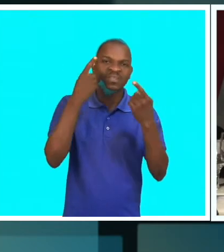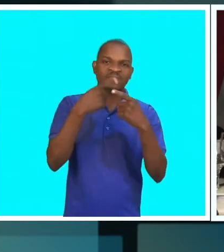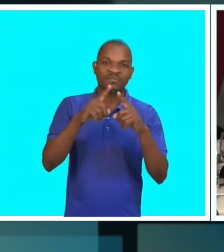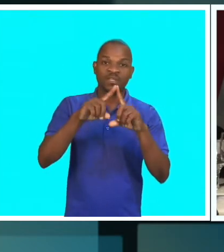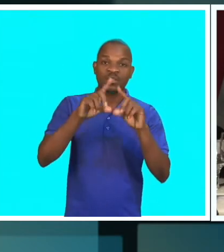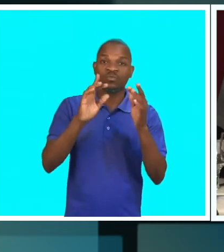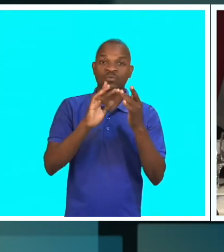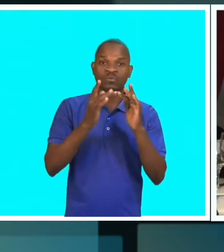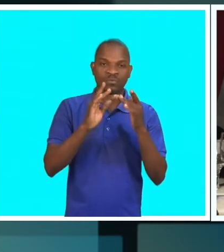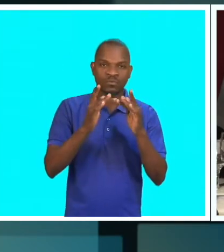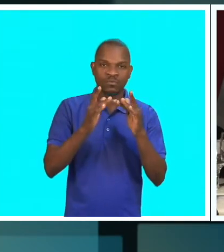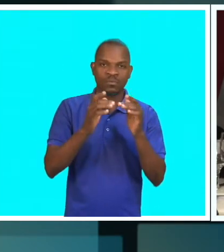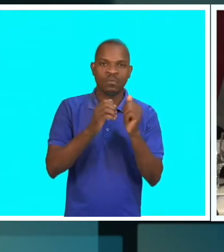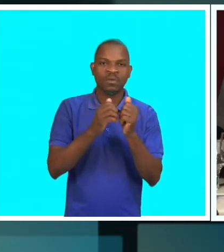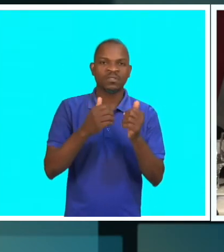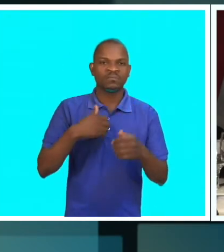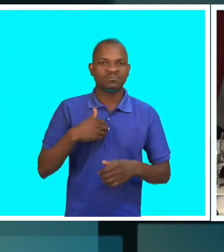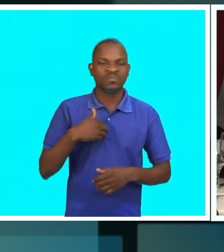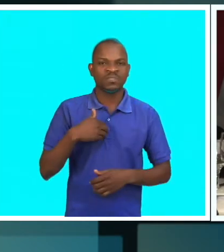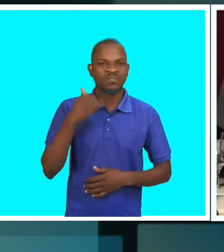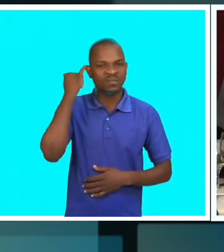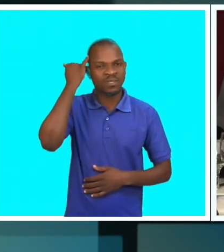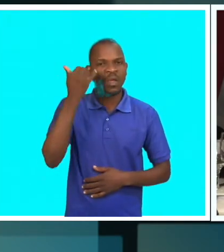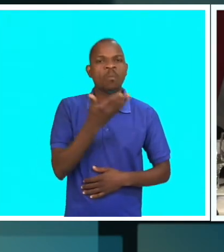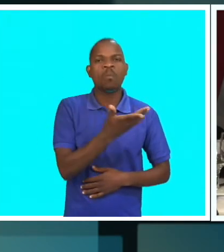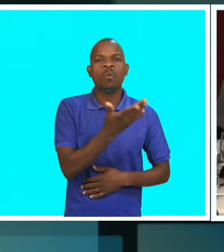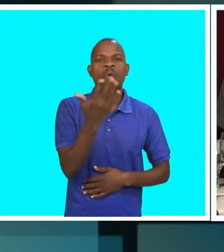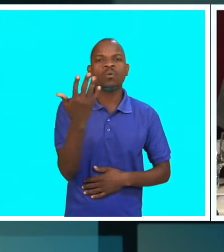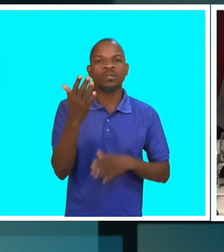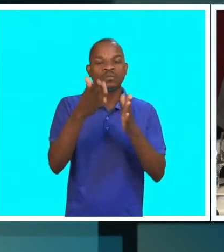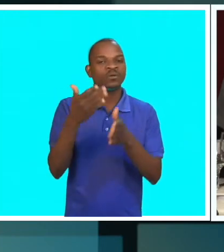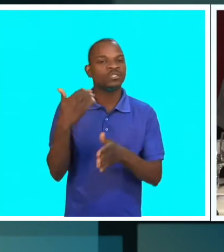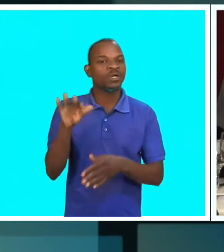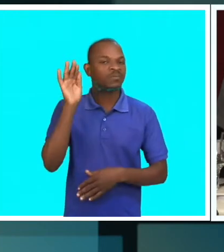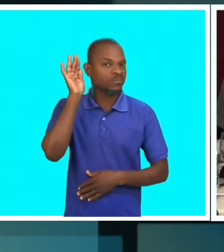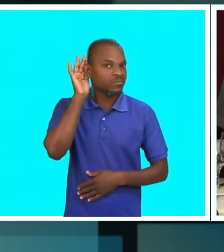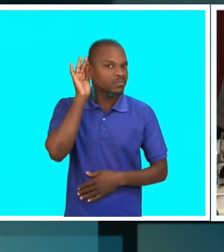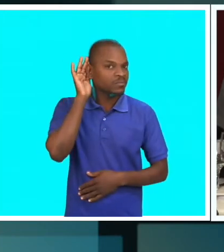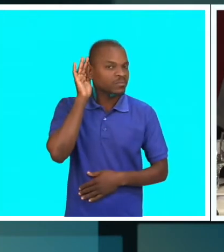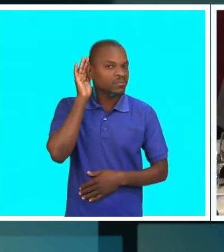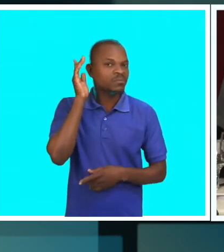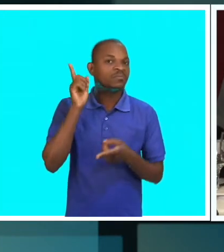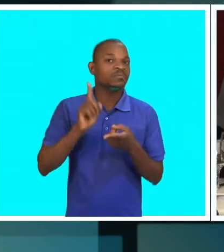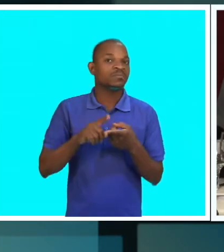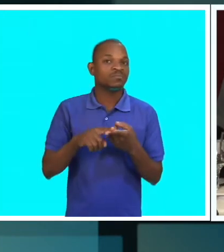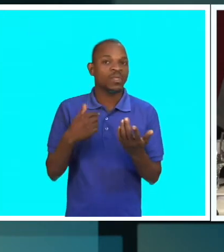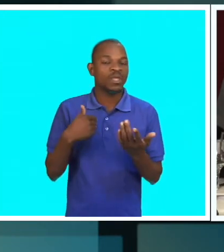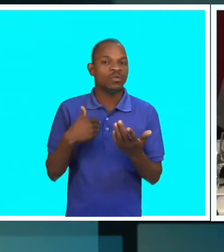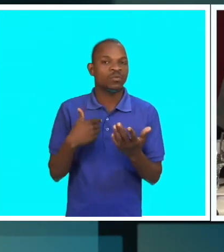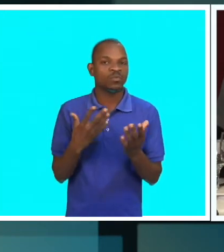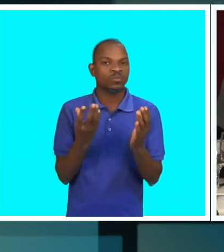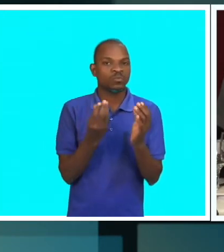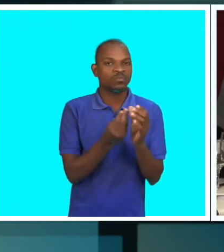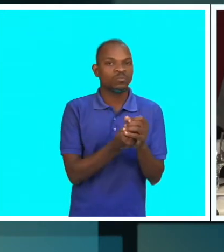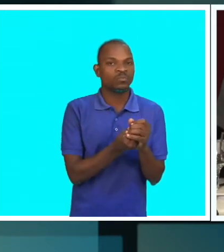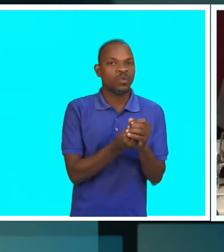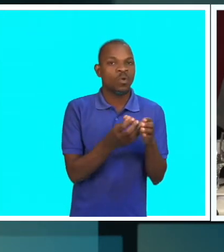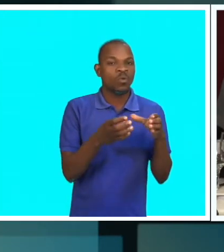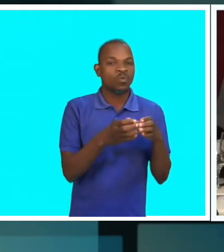A minha posição é conhecida por muitos que estão neste debate. Estou do lado daqueles que